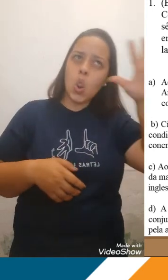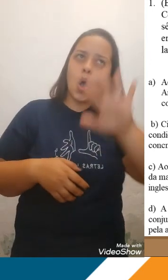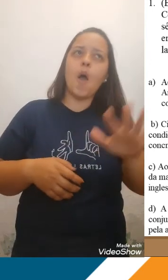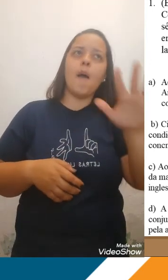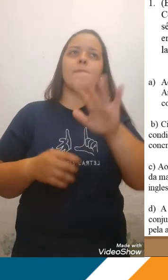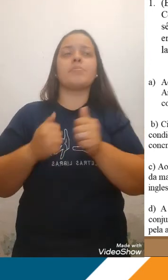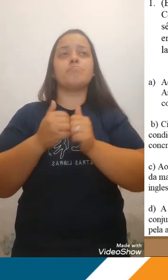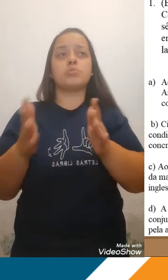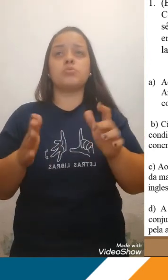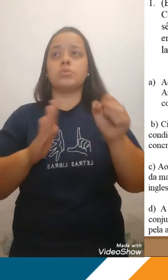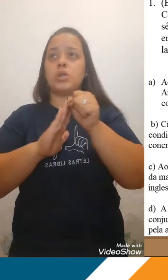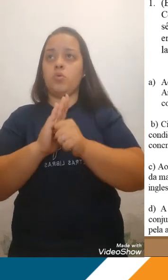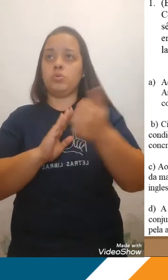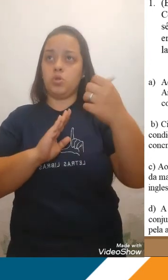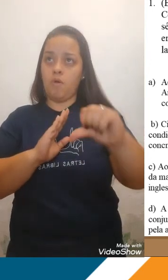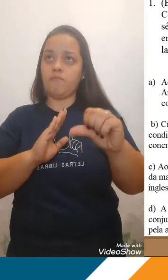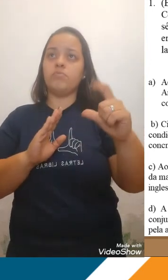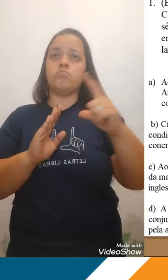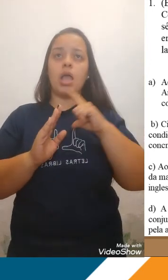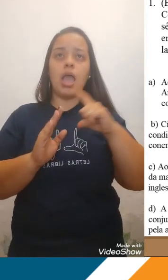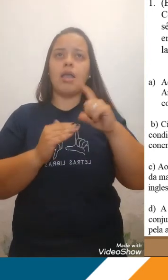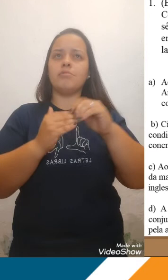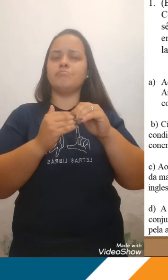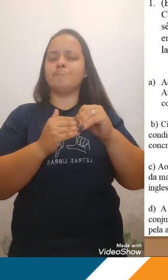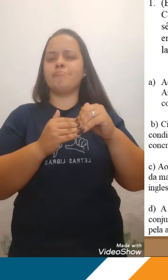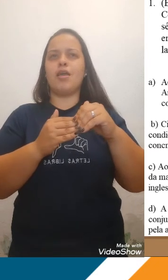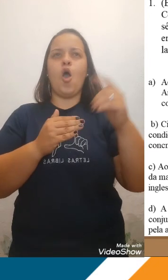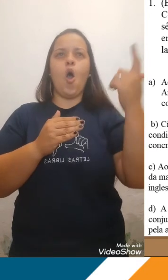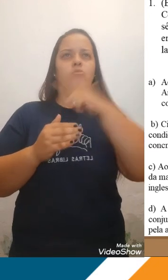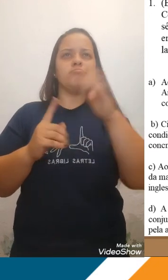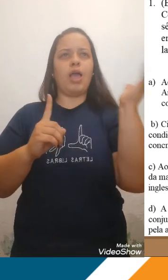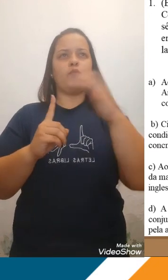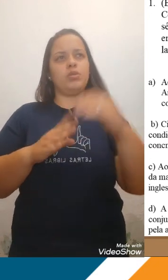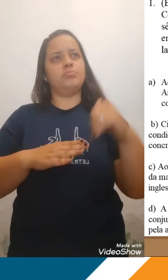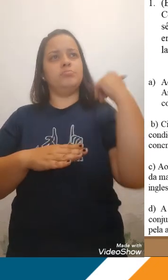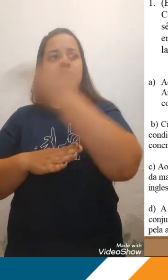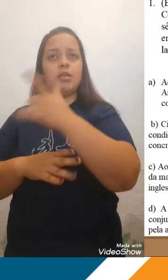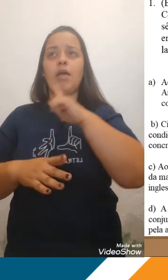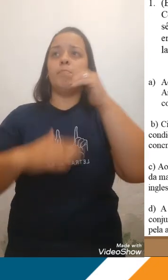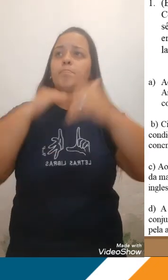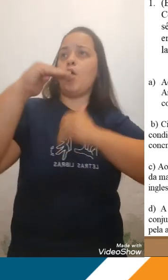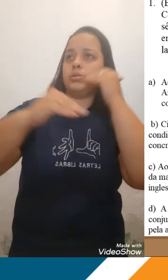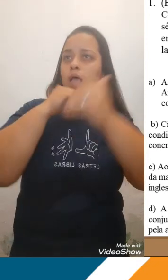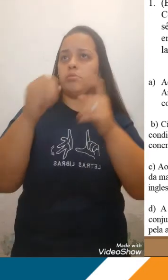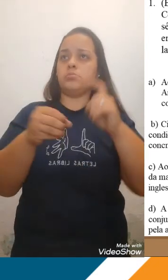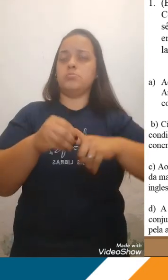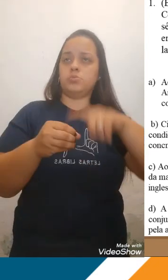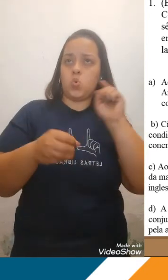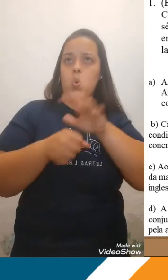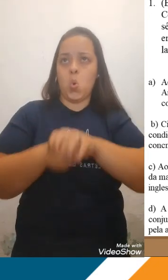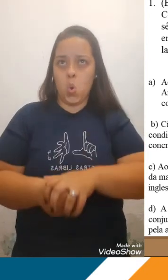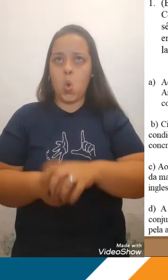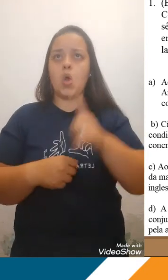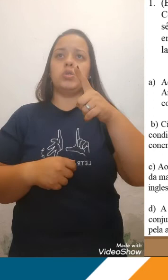primeira metade do século XIX tiveram ressonância no outro lado do Atlântico, acompanhando o processo de